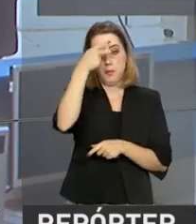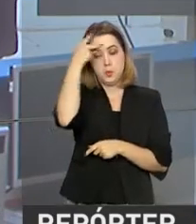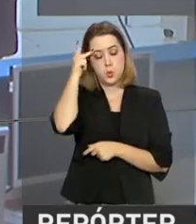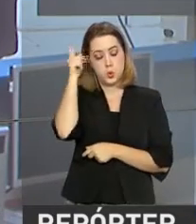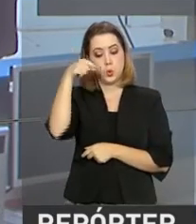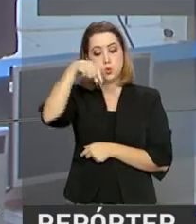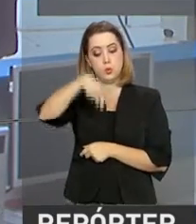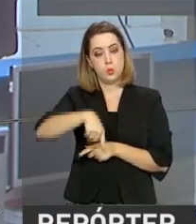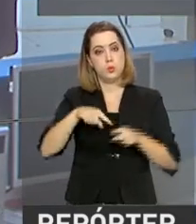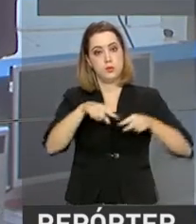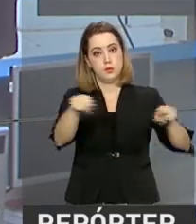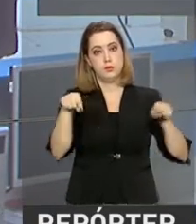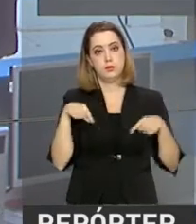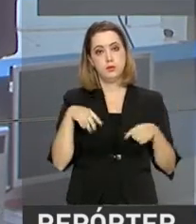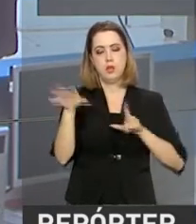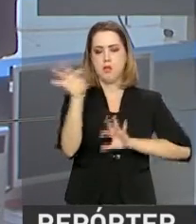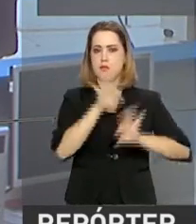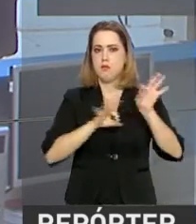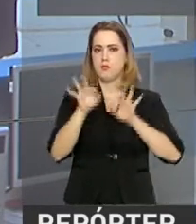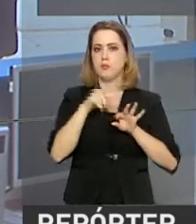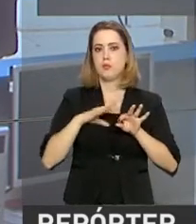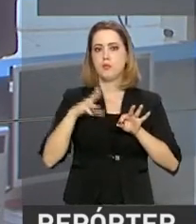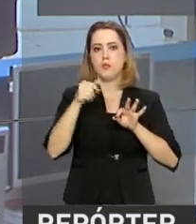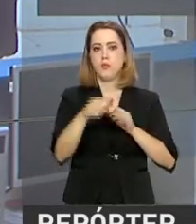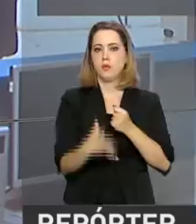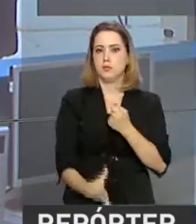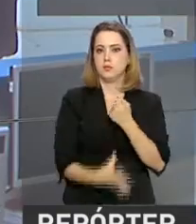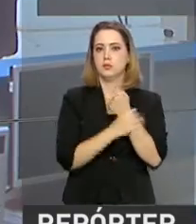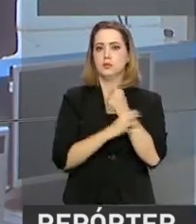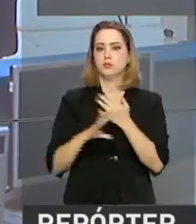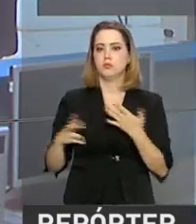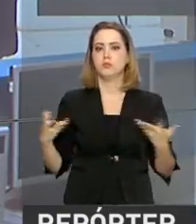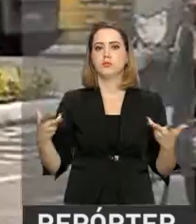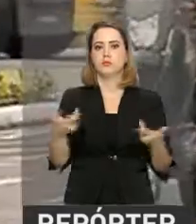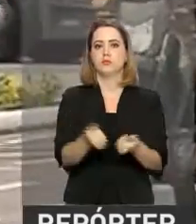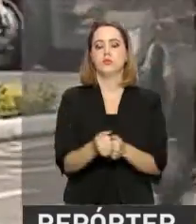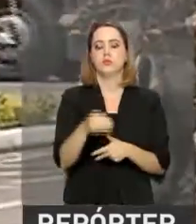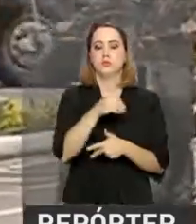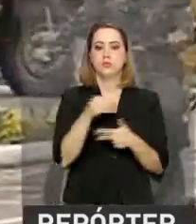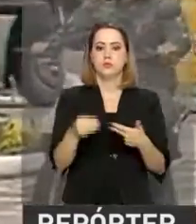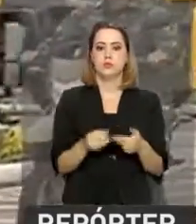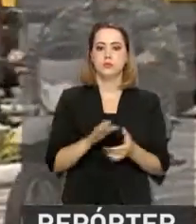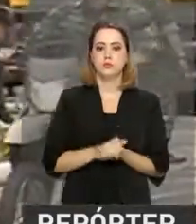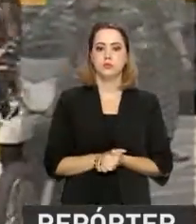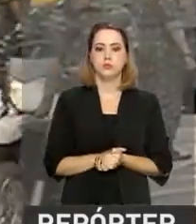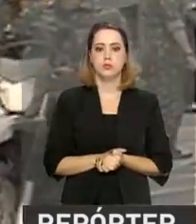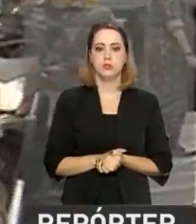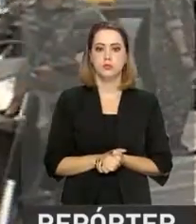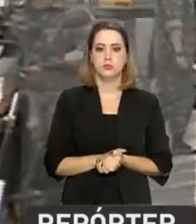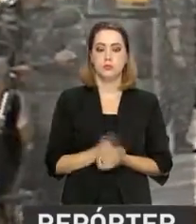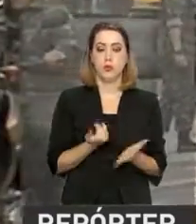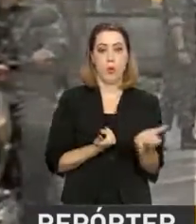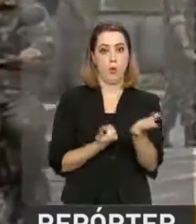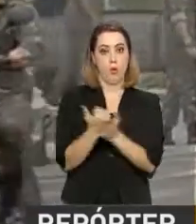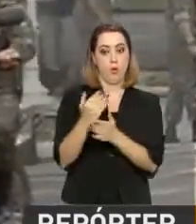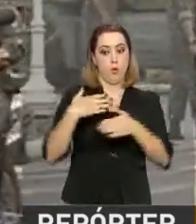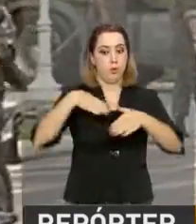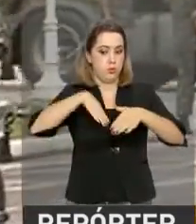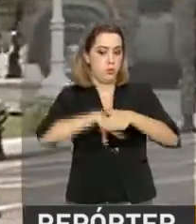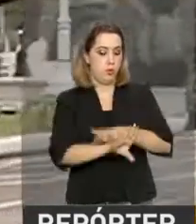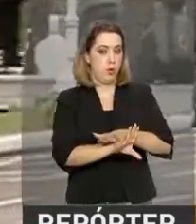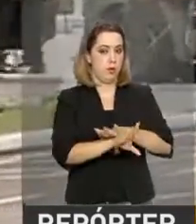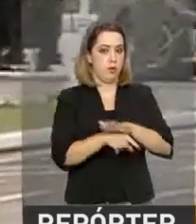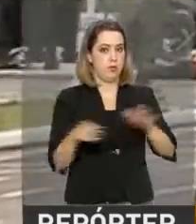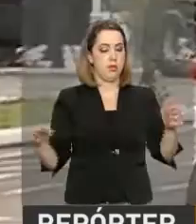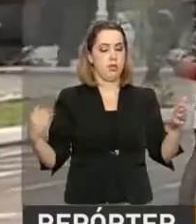especializados tudo para garantir a segurança e o sucesso do exame do galpão de armazenagem até o